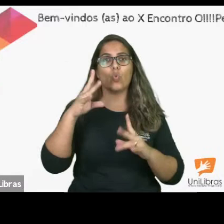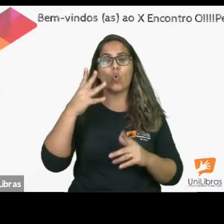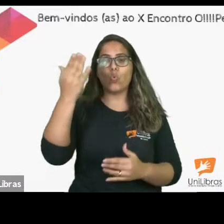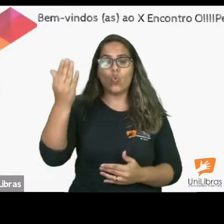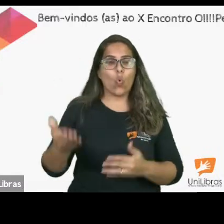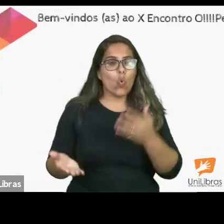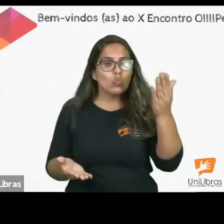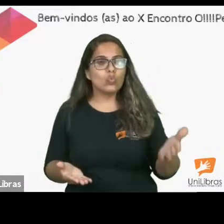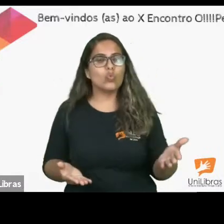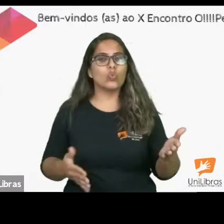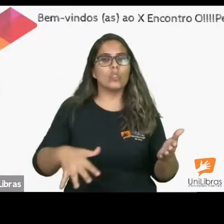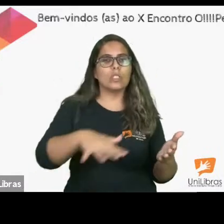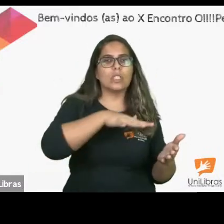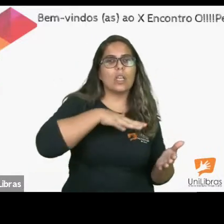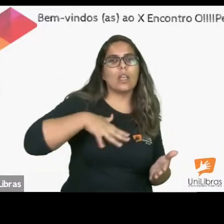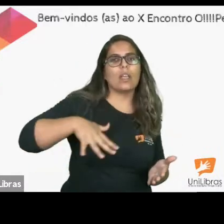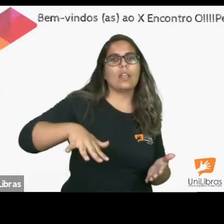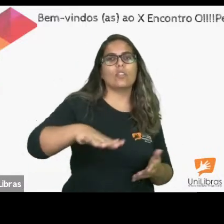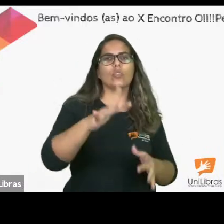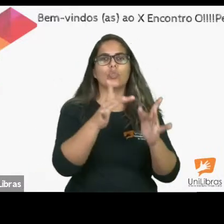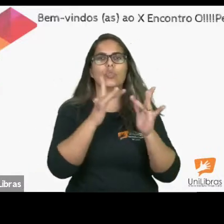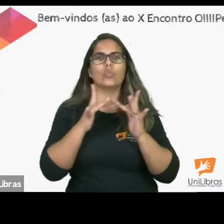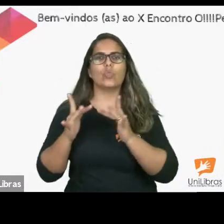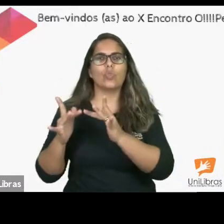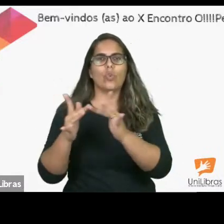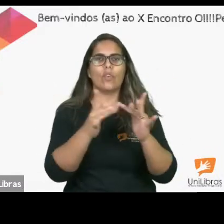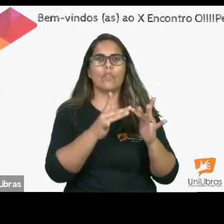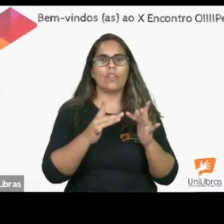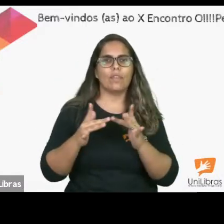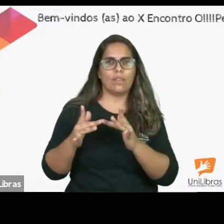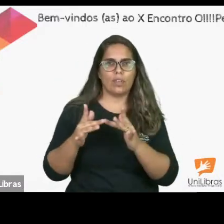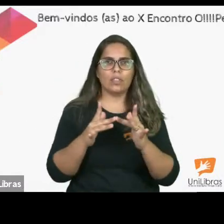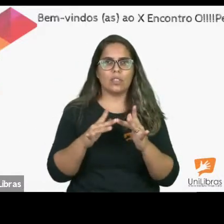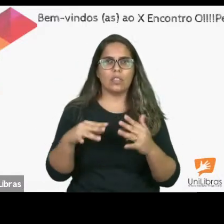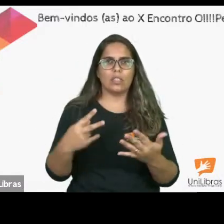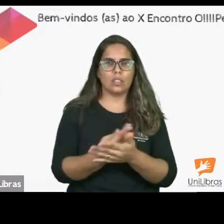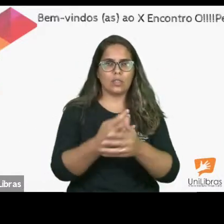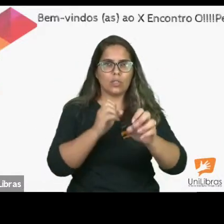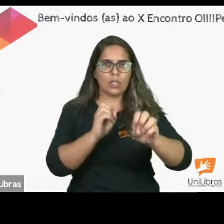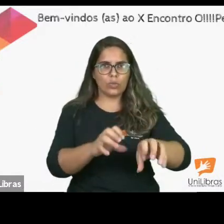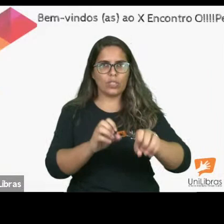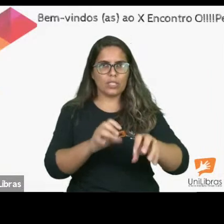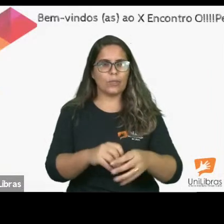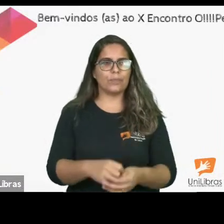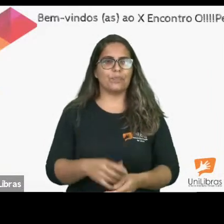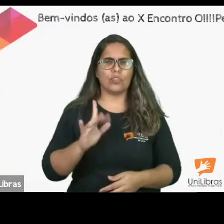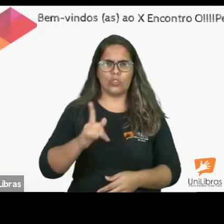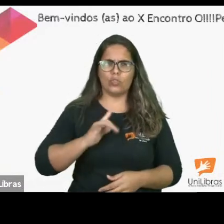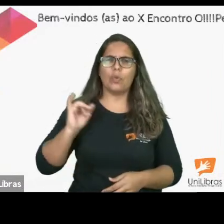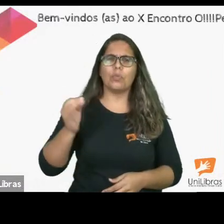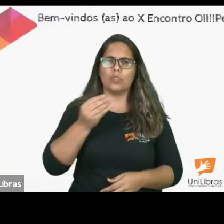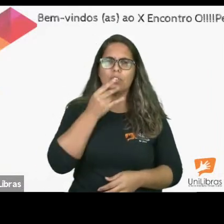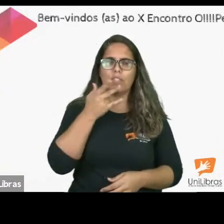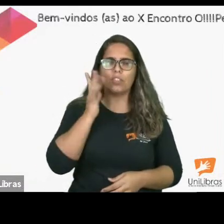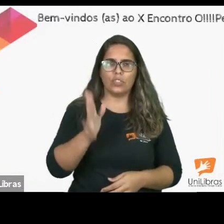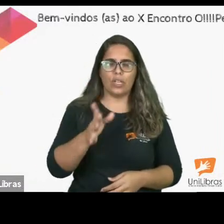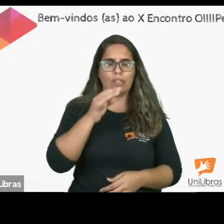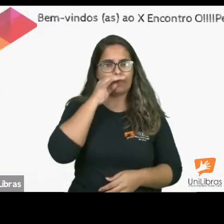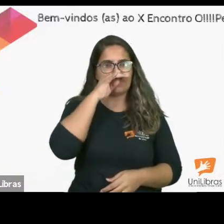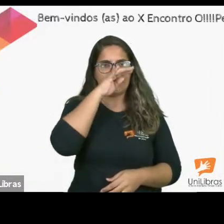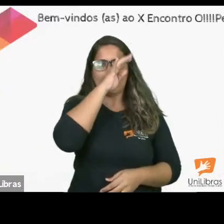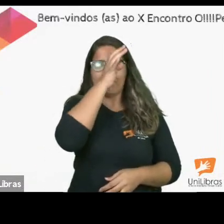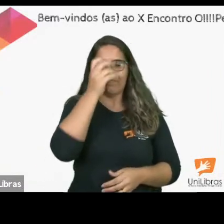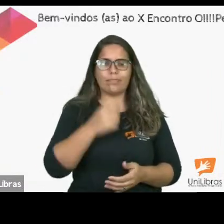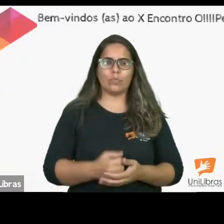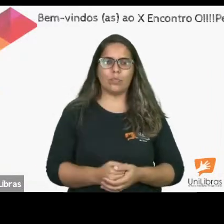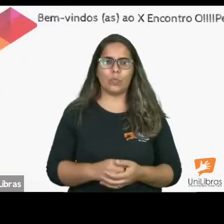nessa rede de convivência ou nesse fenômeno de educação. Isso eu já tive a oportunidade de falar.